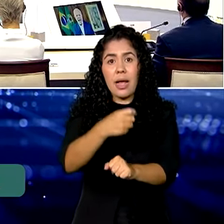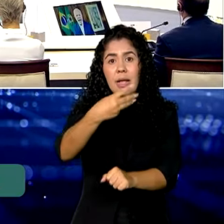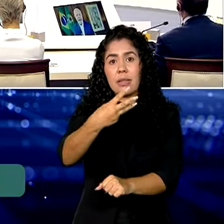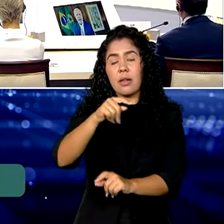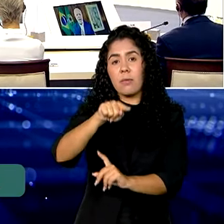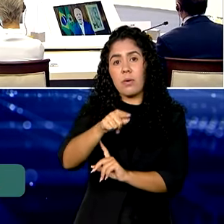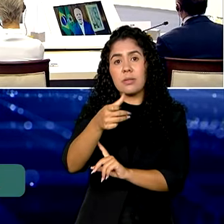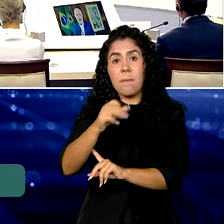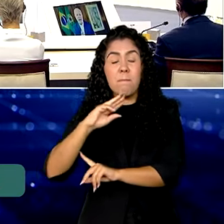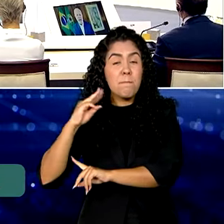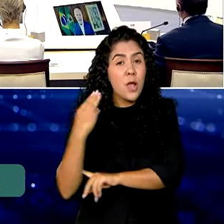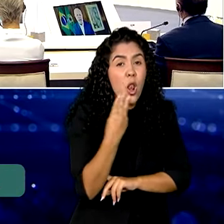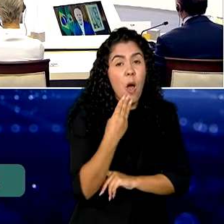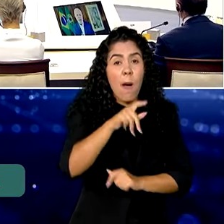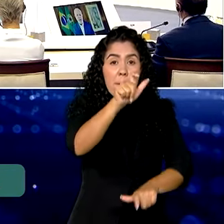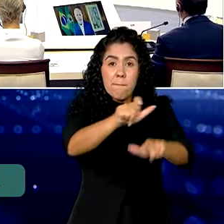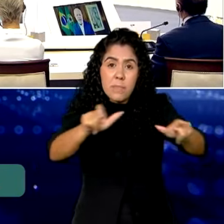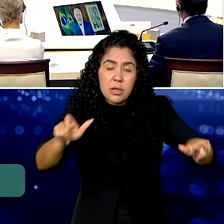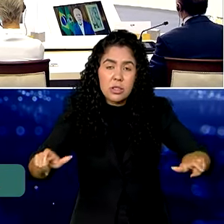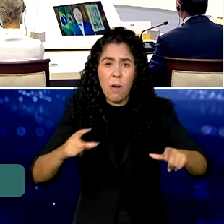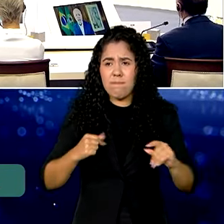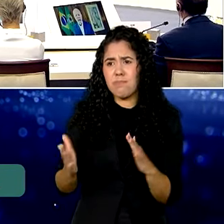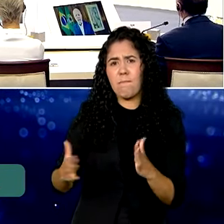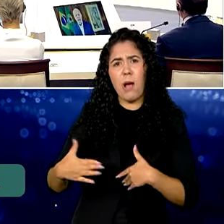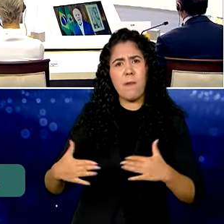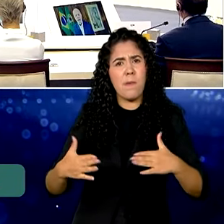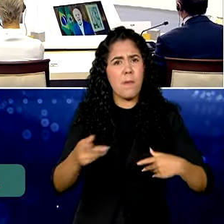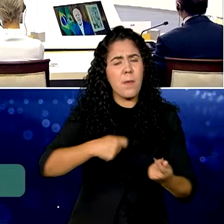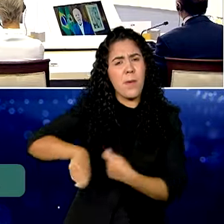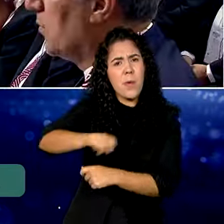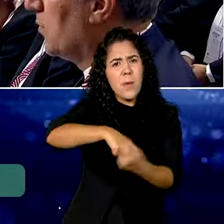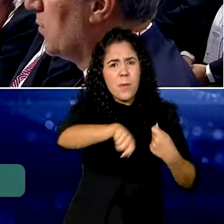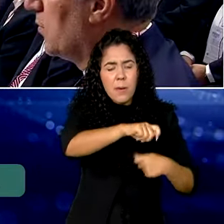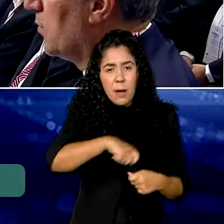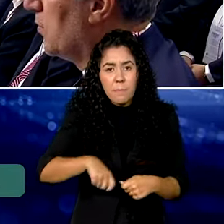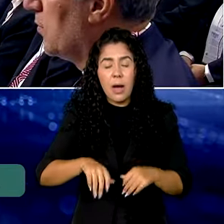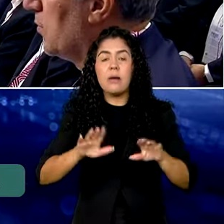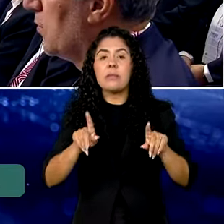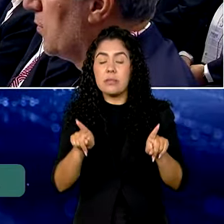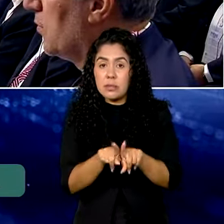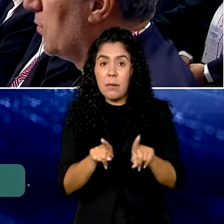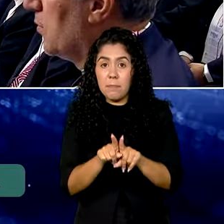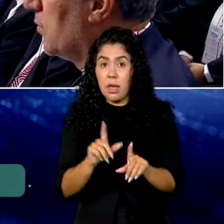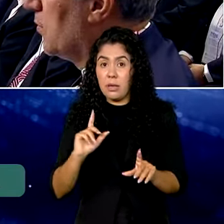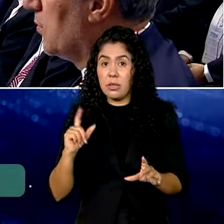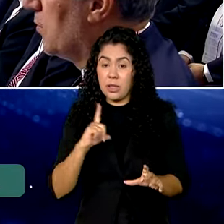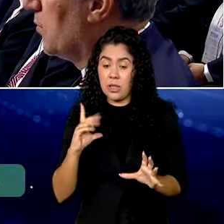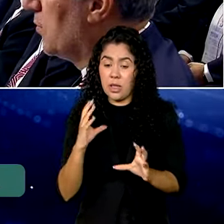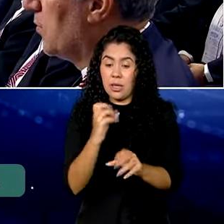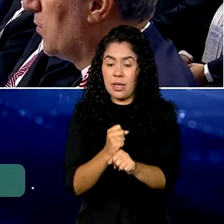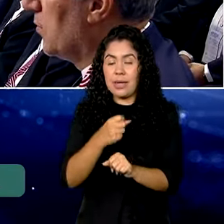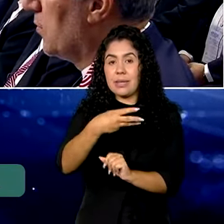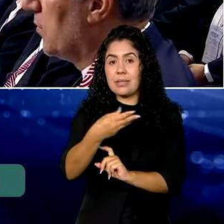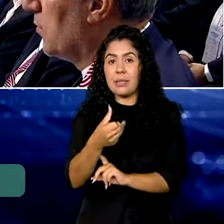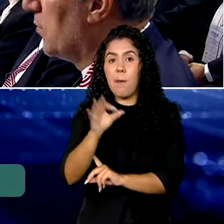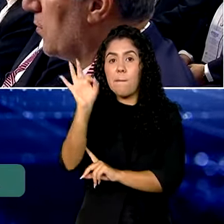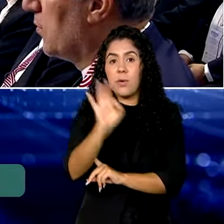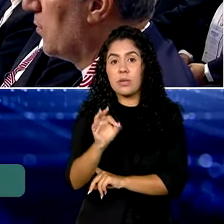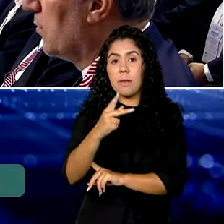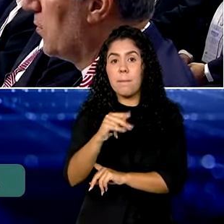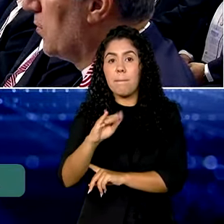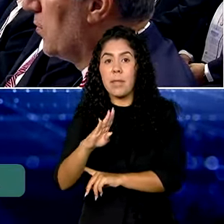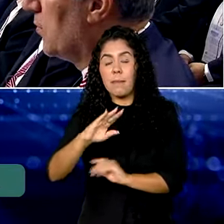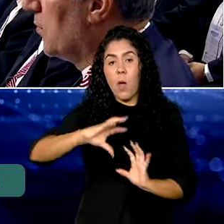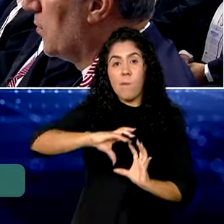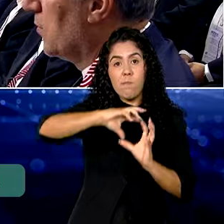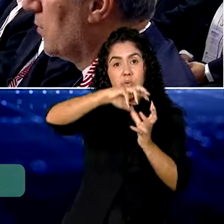integram o mercado dinâmico com elevada mobilidade social representamos 36% do PIB Global por